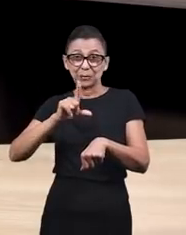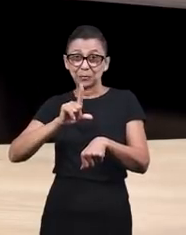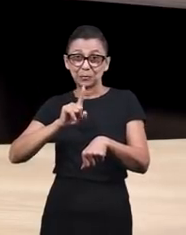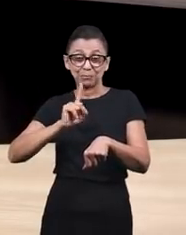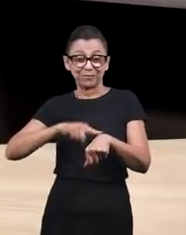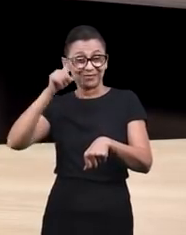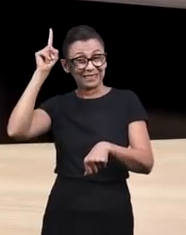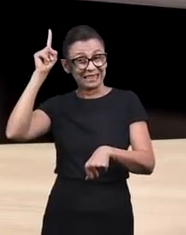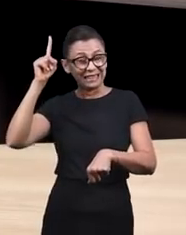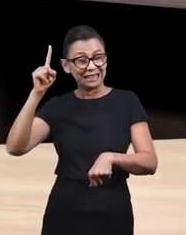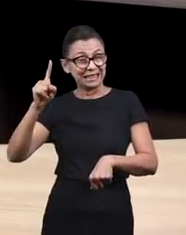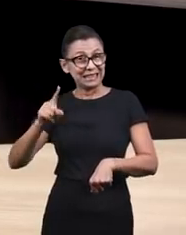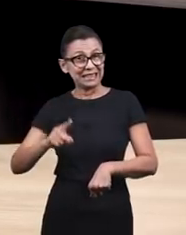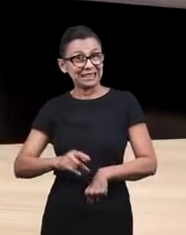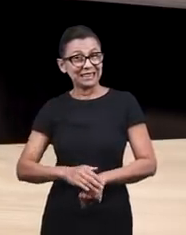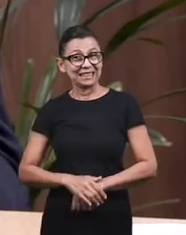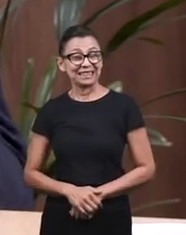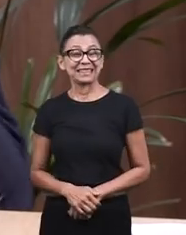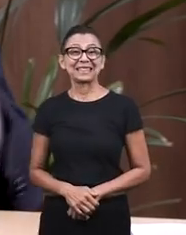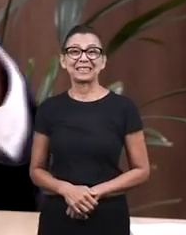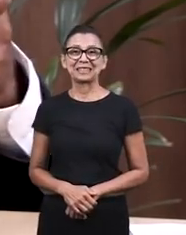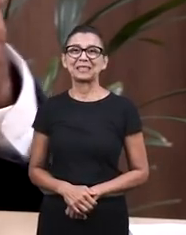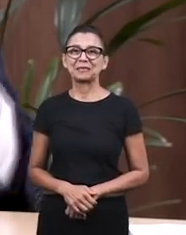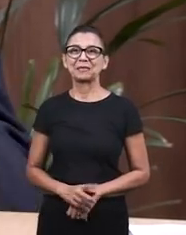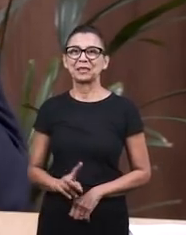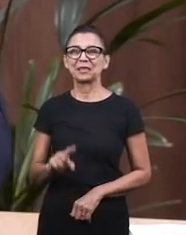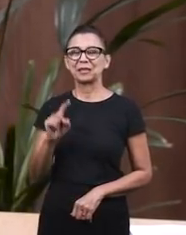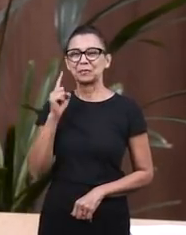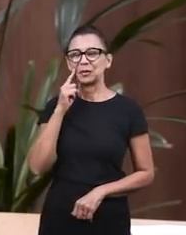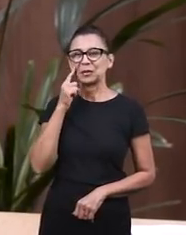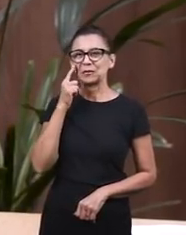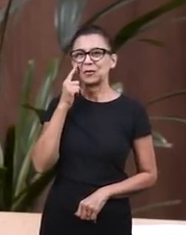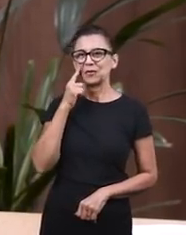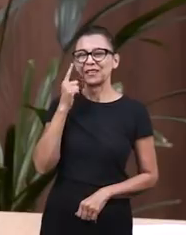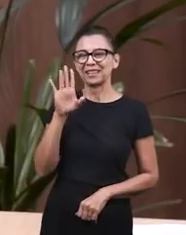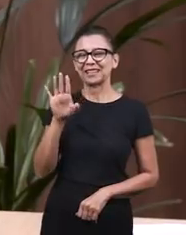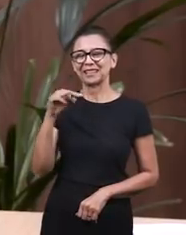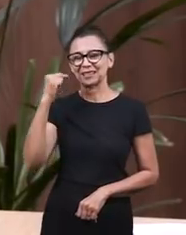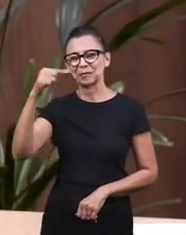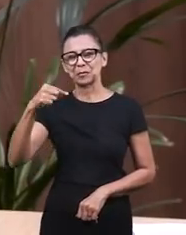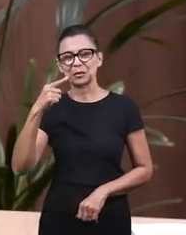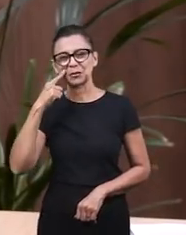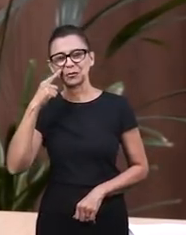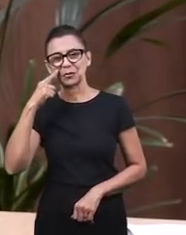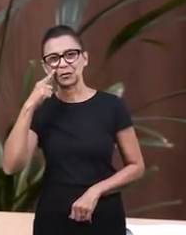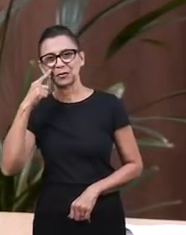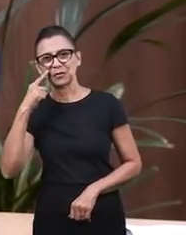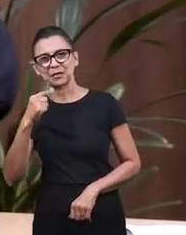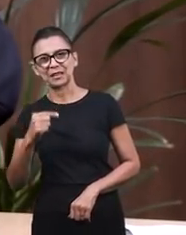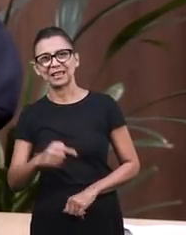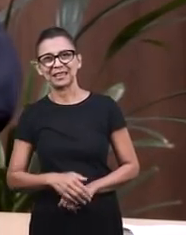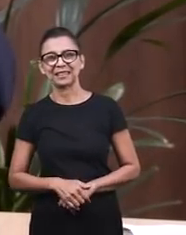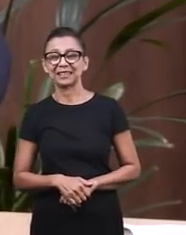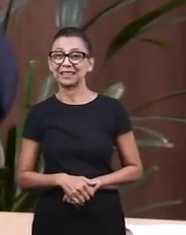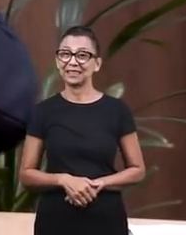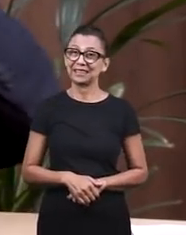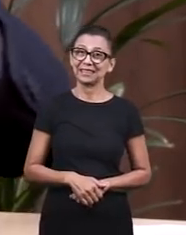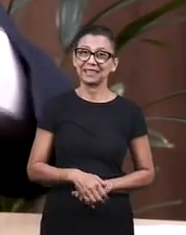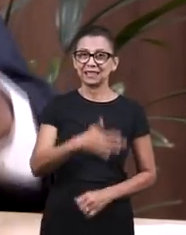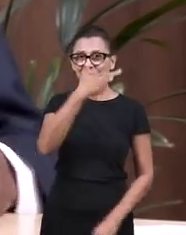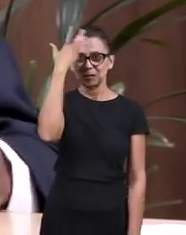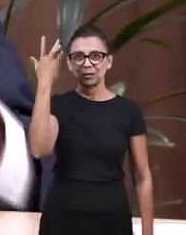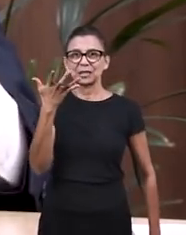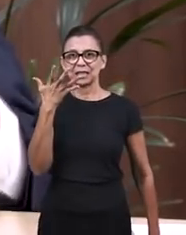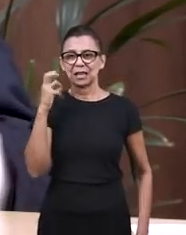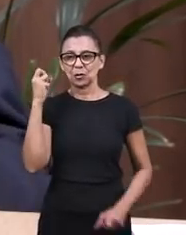Diniz. Convite para os outros assistirem de novo, né? E assistir o Pentecostes. O próximo é Pentecostes, né? Todo mundo quer um Pentecostes na sua vida,